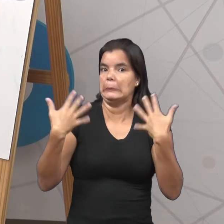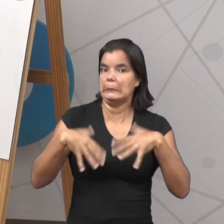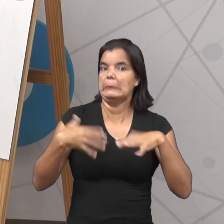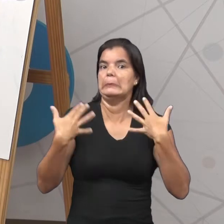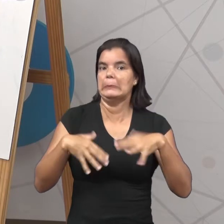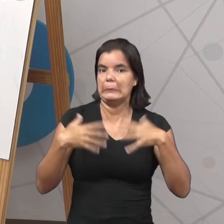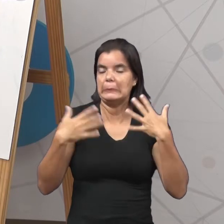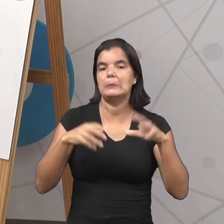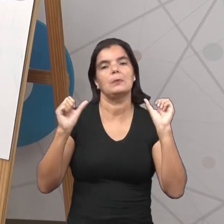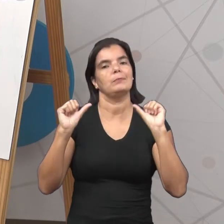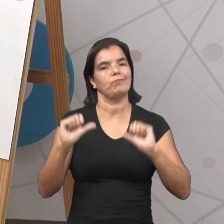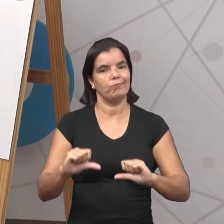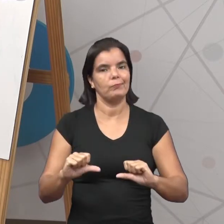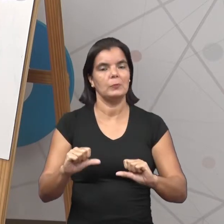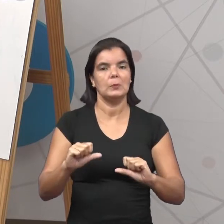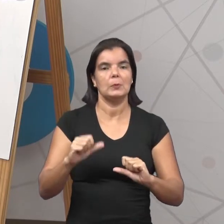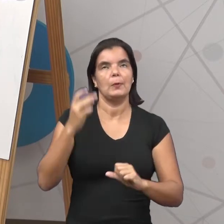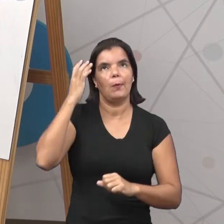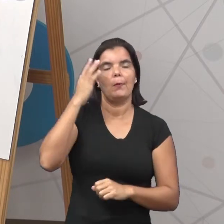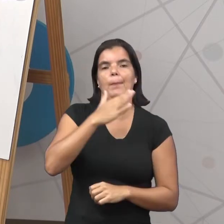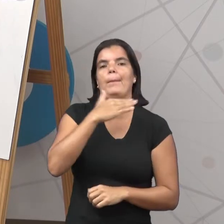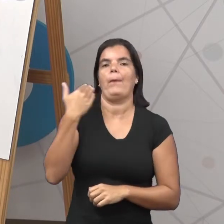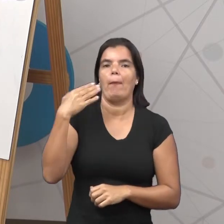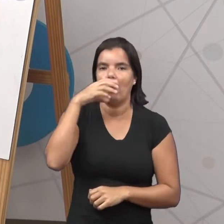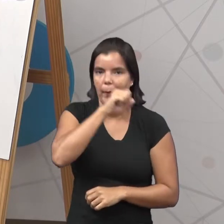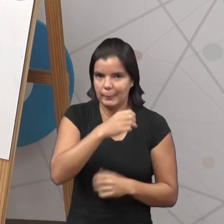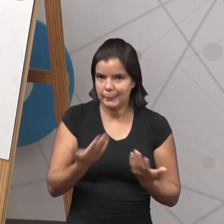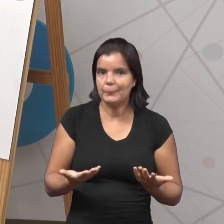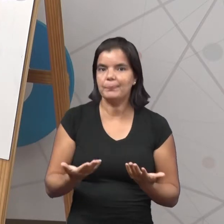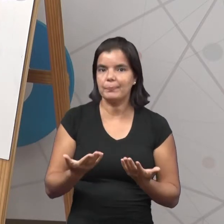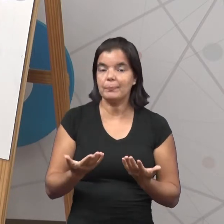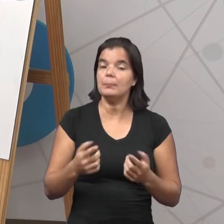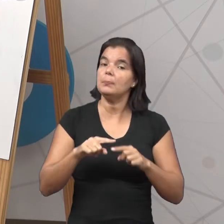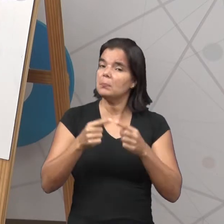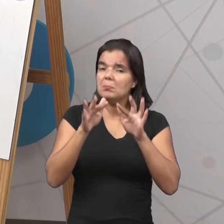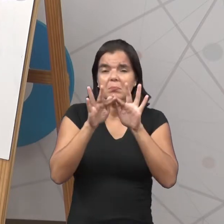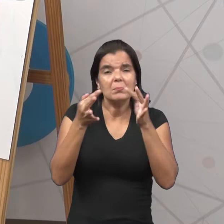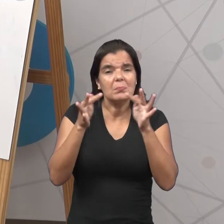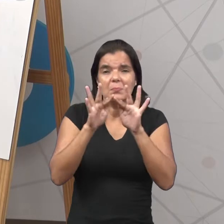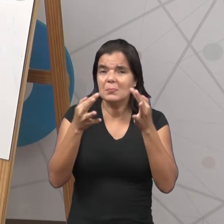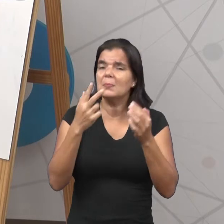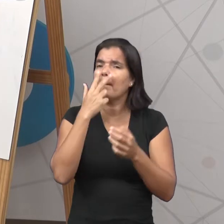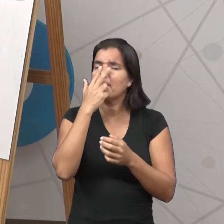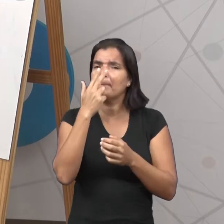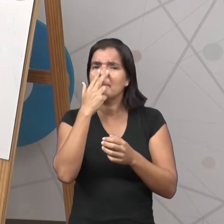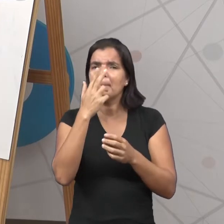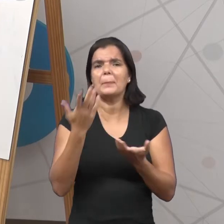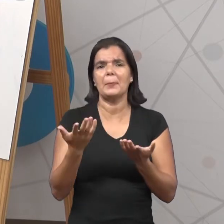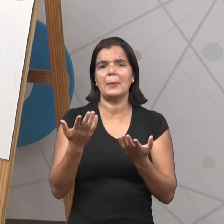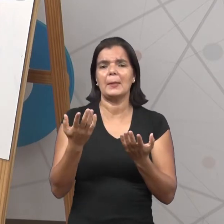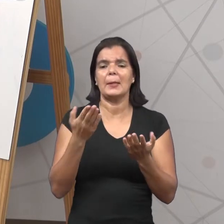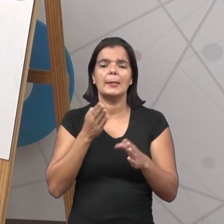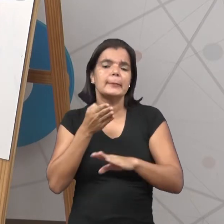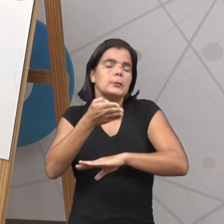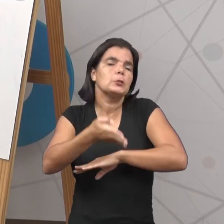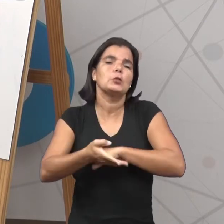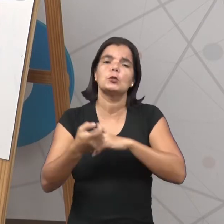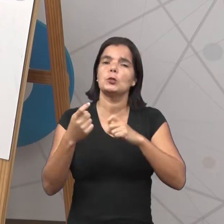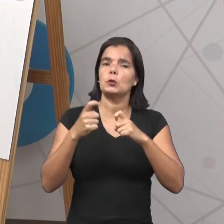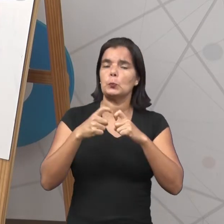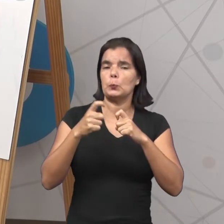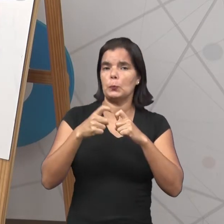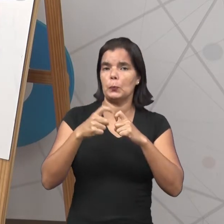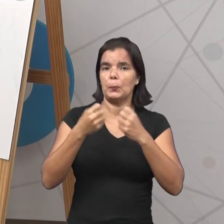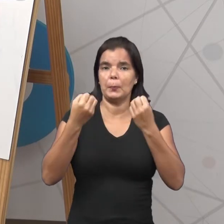né? Que arriscado a gente morrer de repente, tá bom? É uma coisa simples. É que nem quando você chega numa consulta, você diz pro